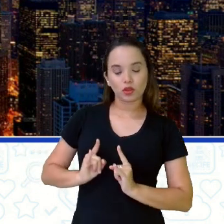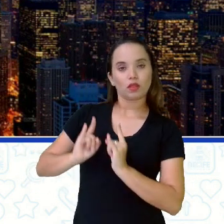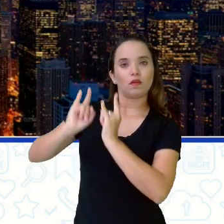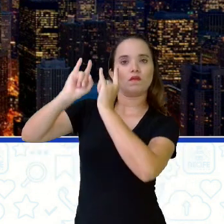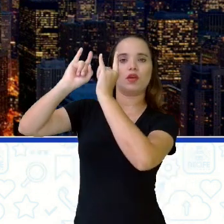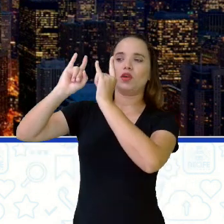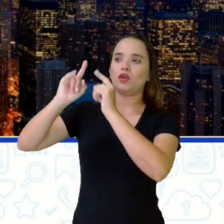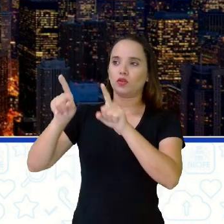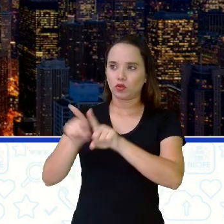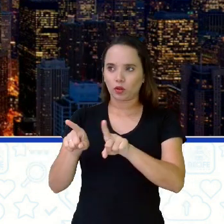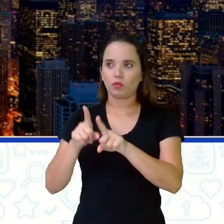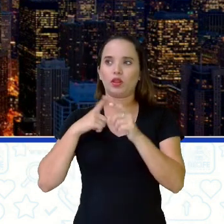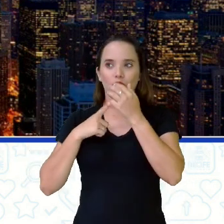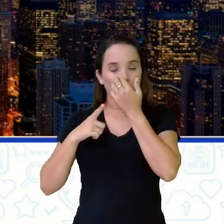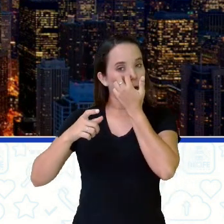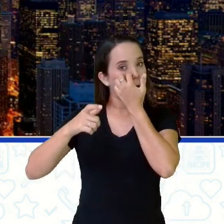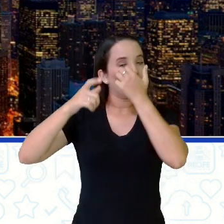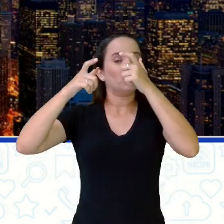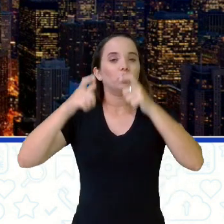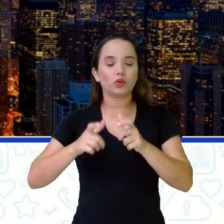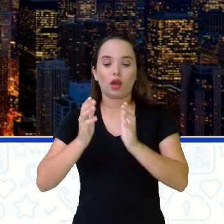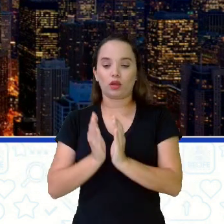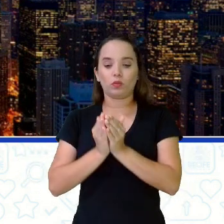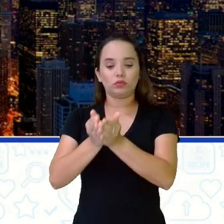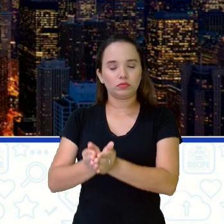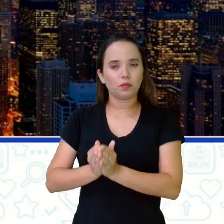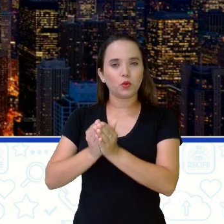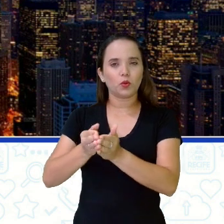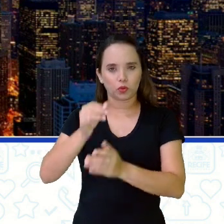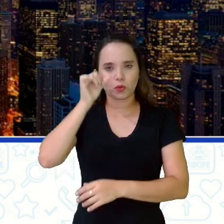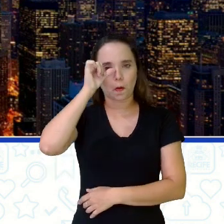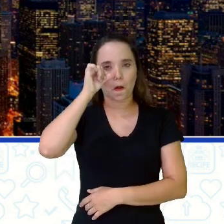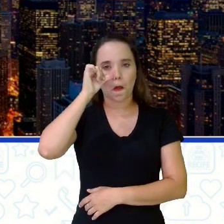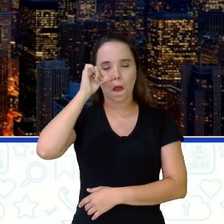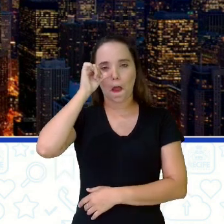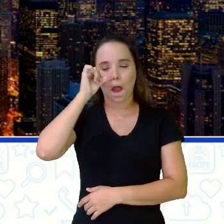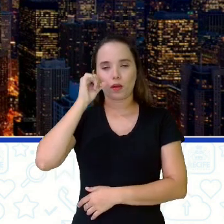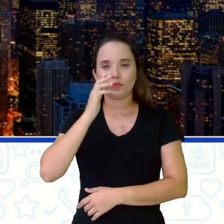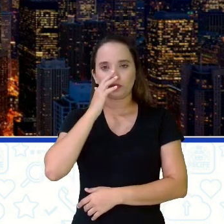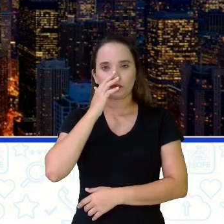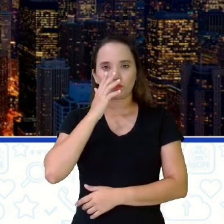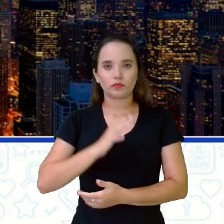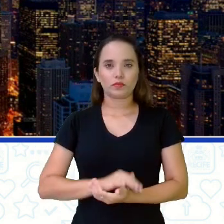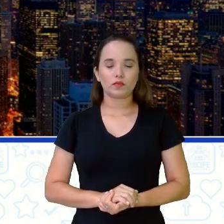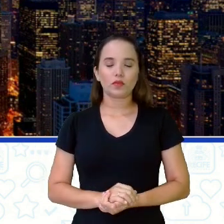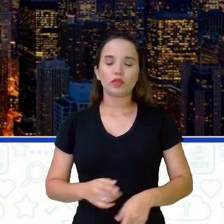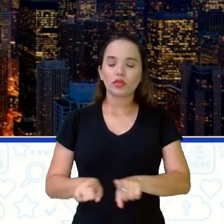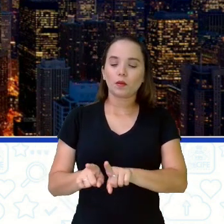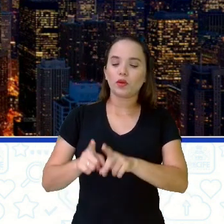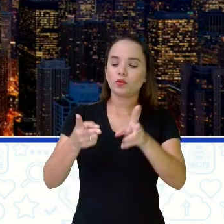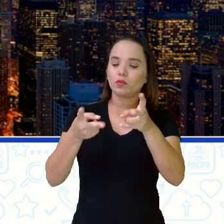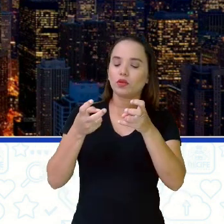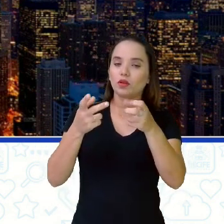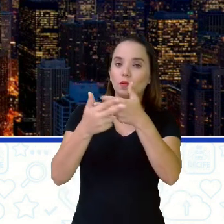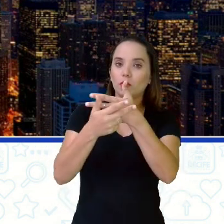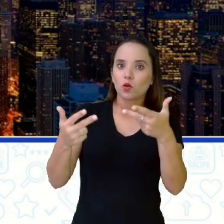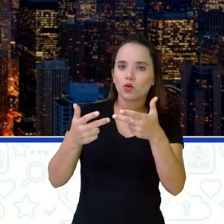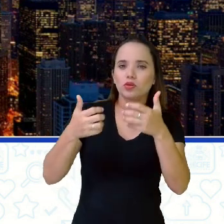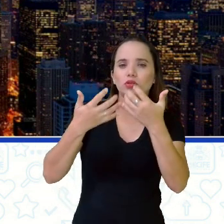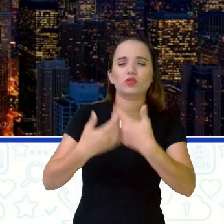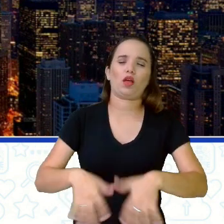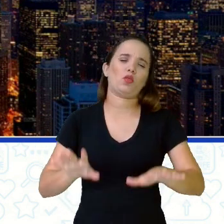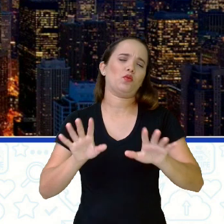um pier também, um porto, né? A gente consegue ver um elemento natural aqui. Quais são os elementos naturais que vocês conseguem